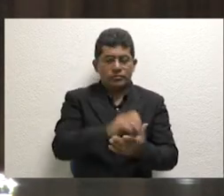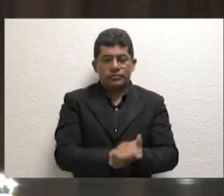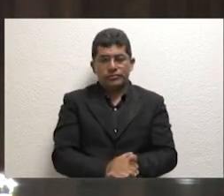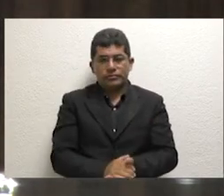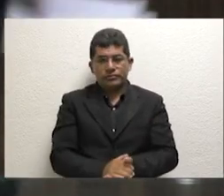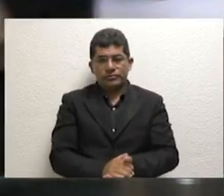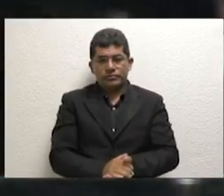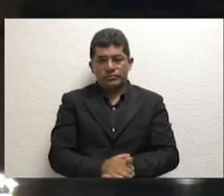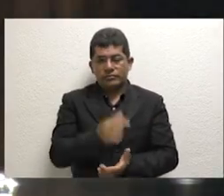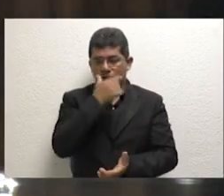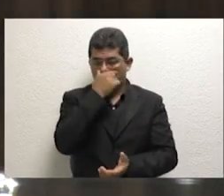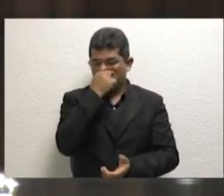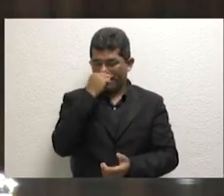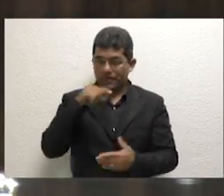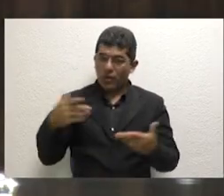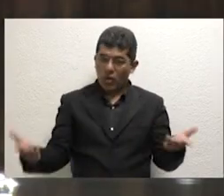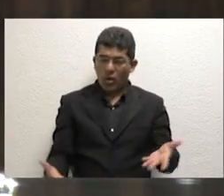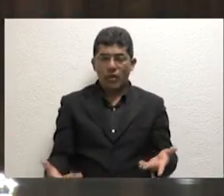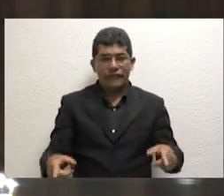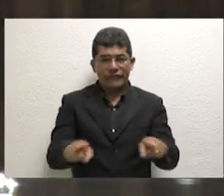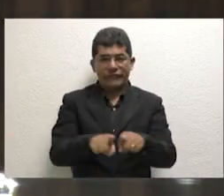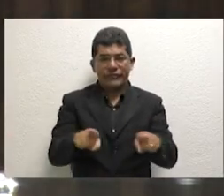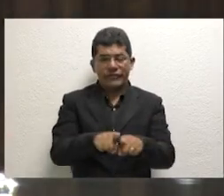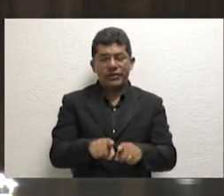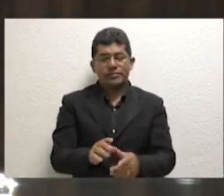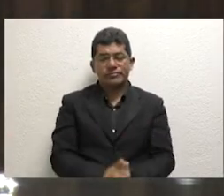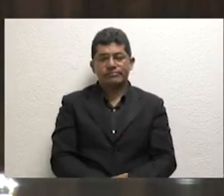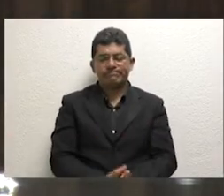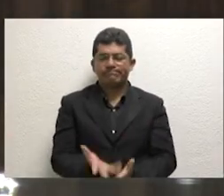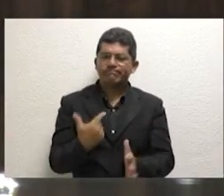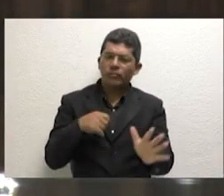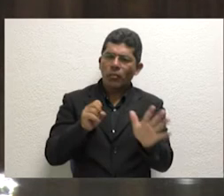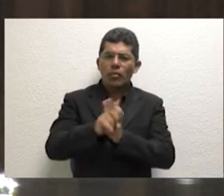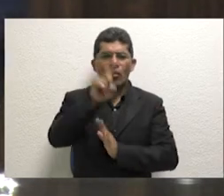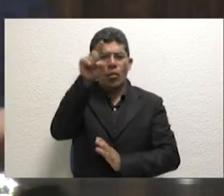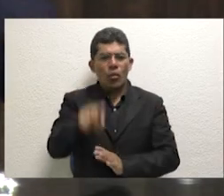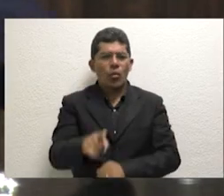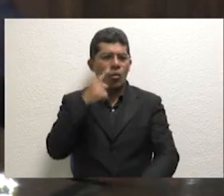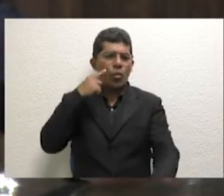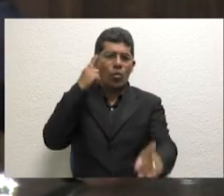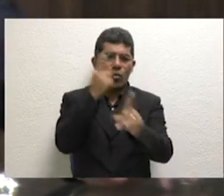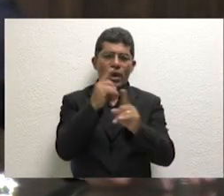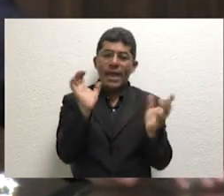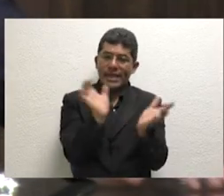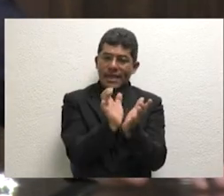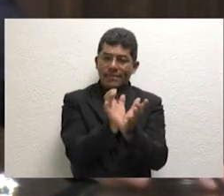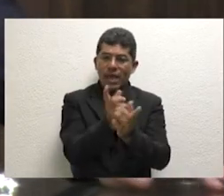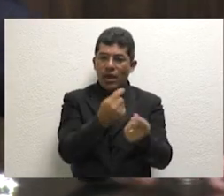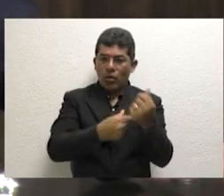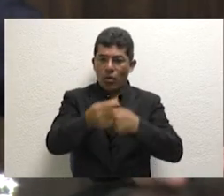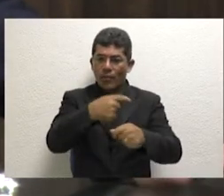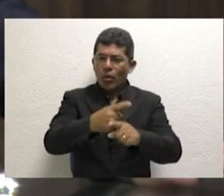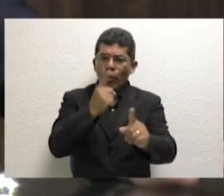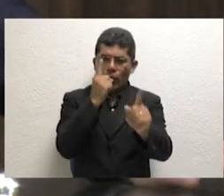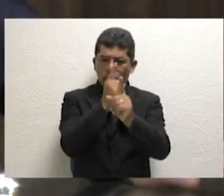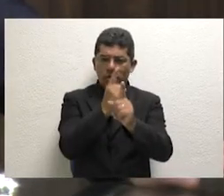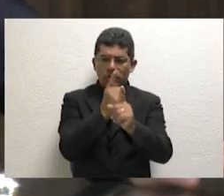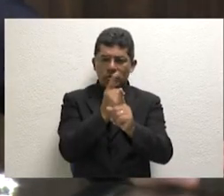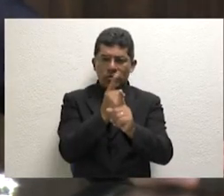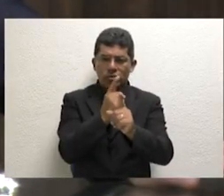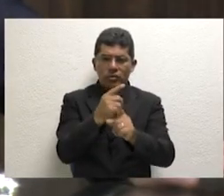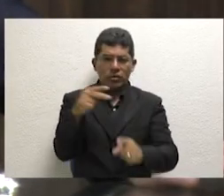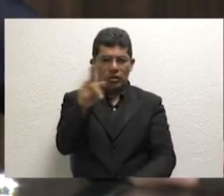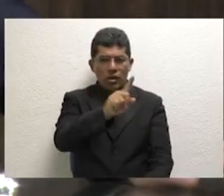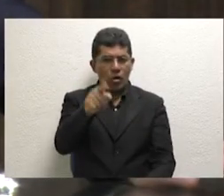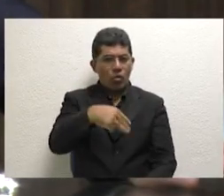e aí nós passamos por alguns questionamentos quando eu me encontrei com a equipe econômica não com o Paulo Guedes